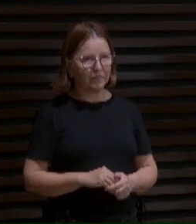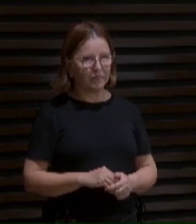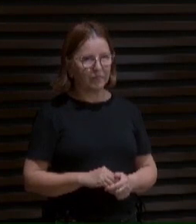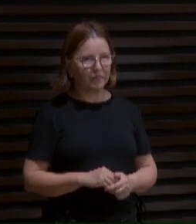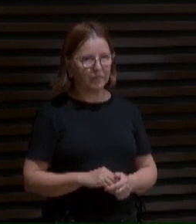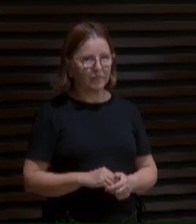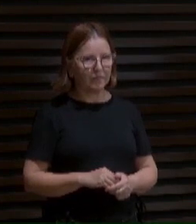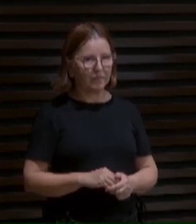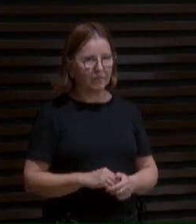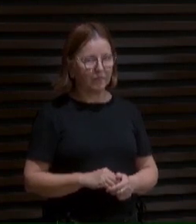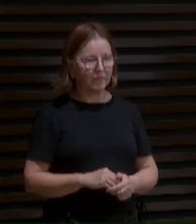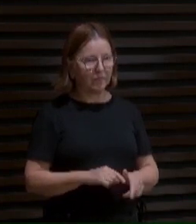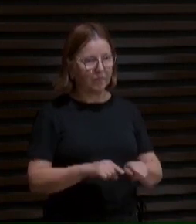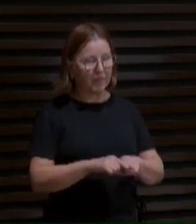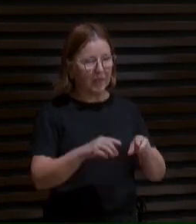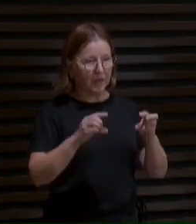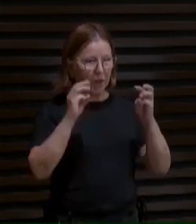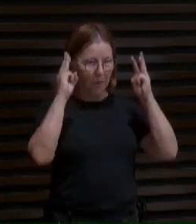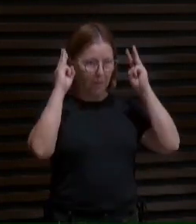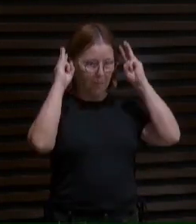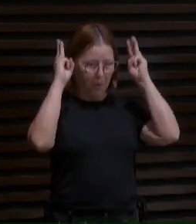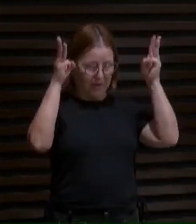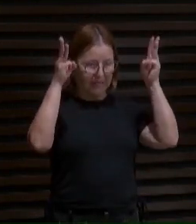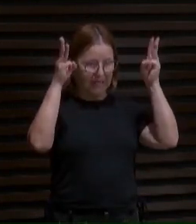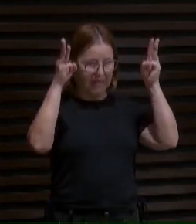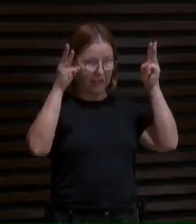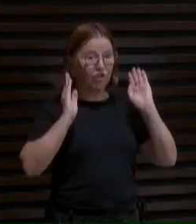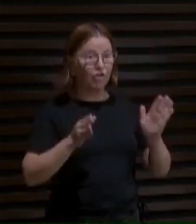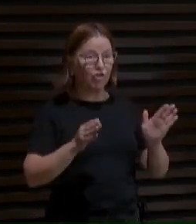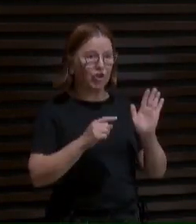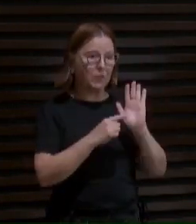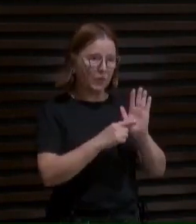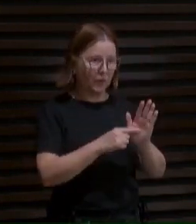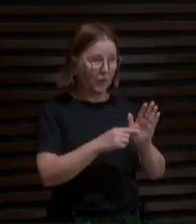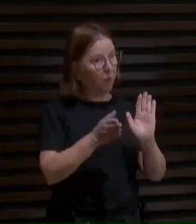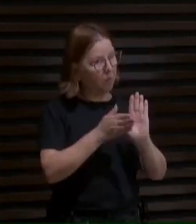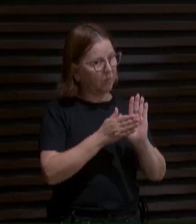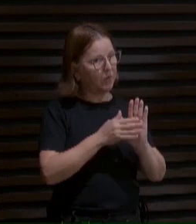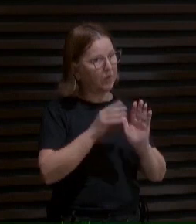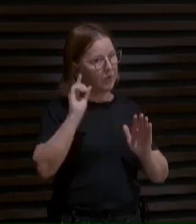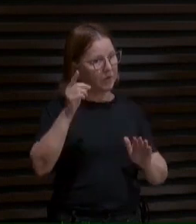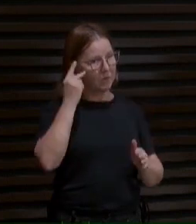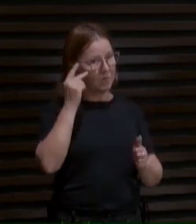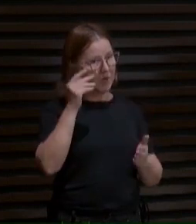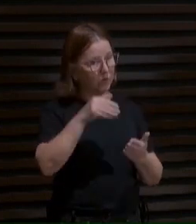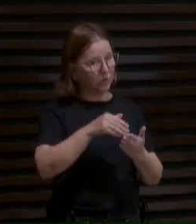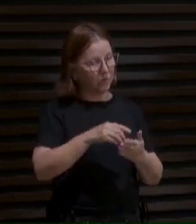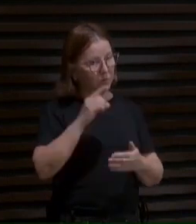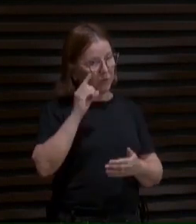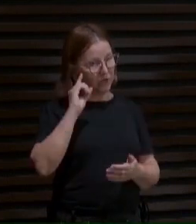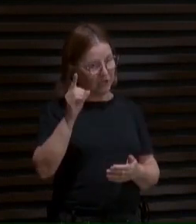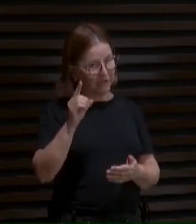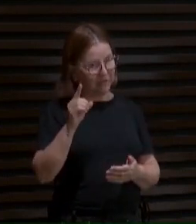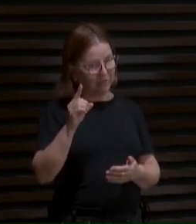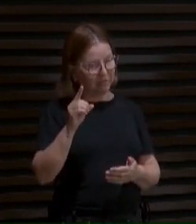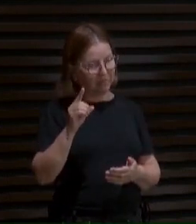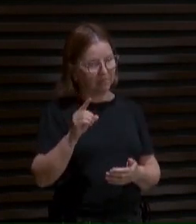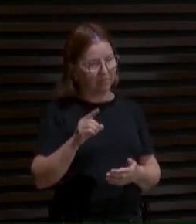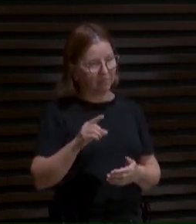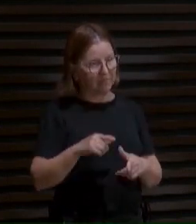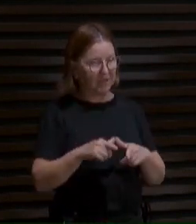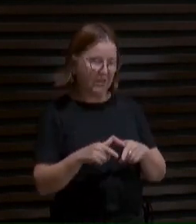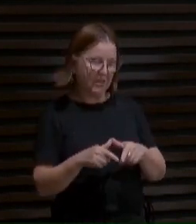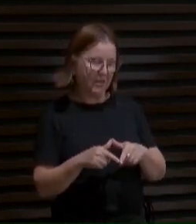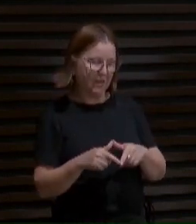Mas Moisés havia mostrado o propósito de Deus para os últimos dias de Israel, no capítulo 4